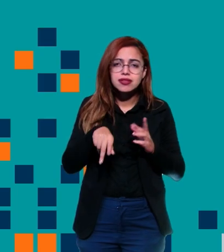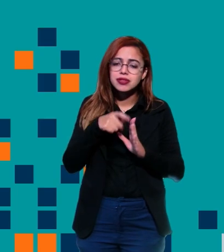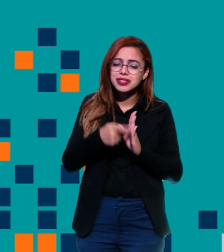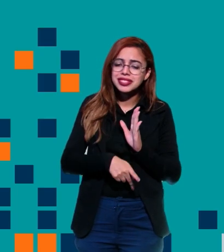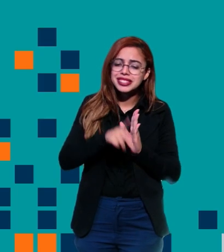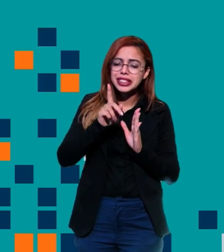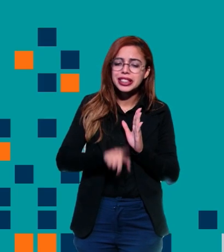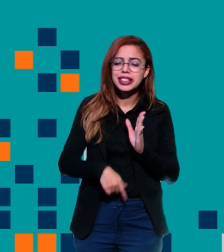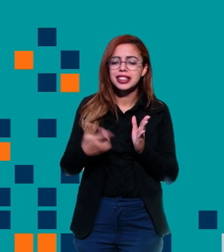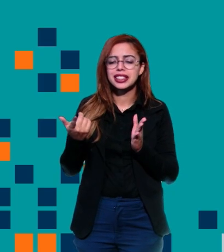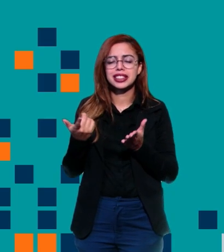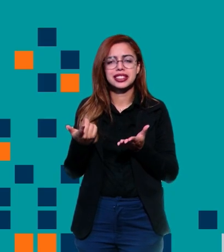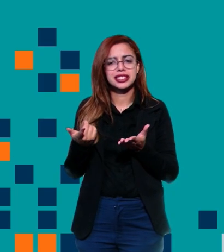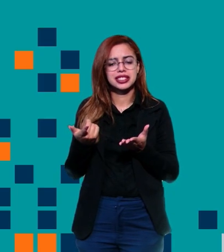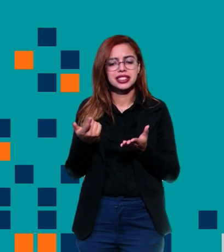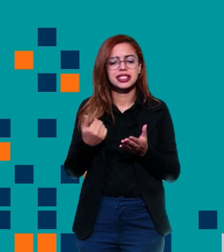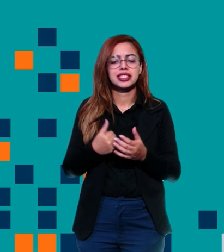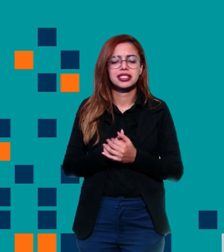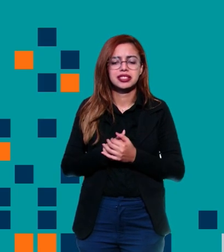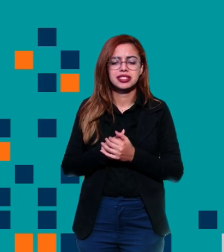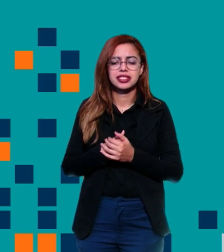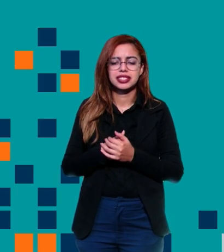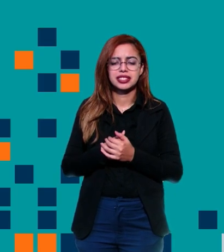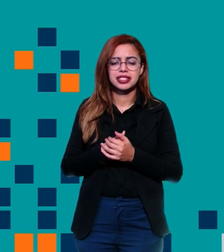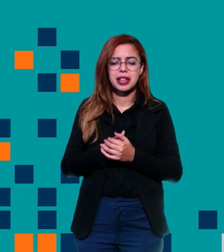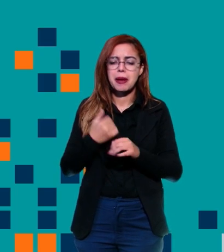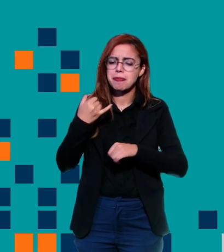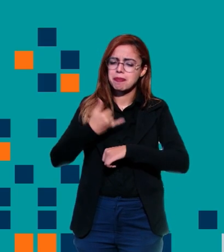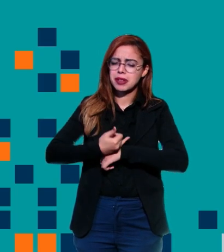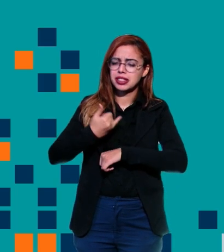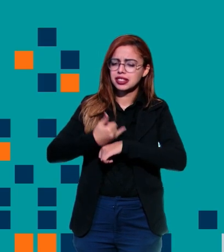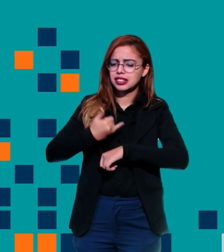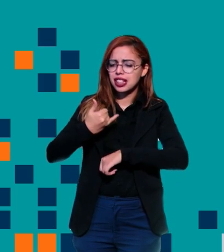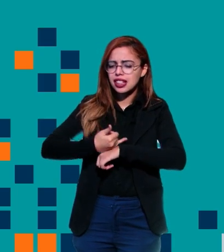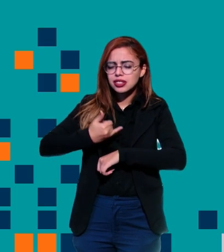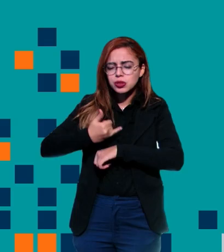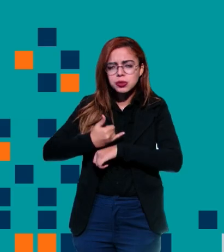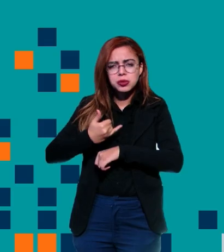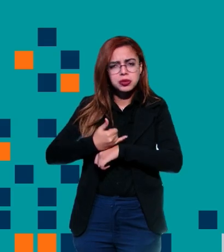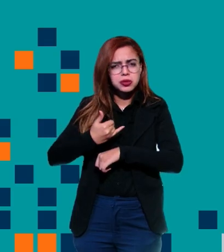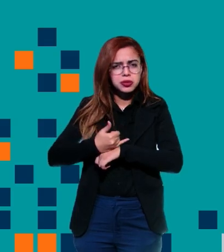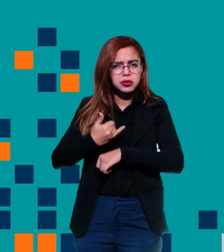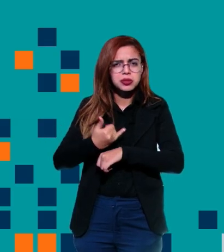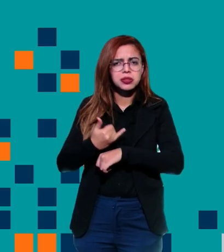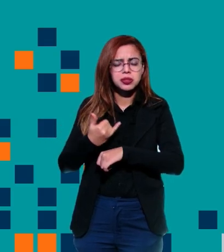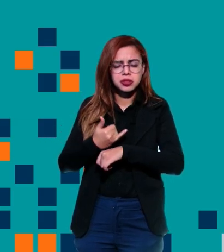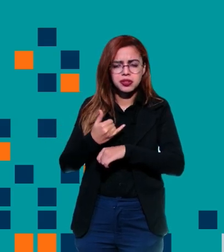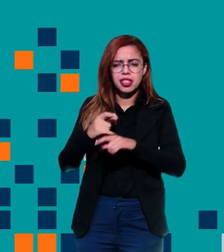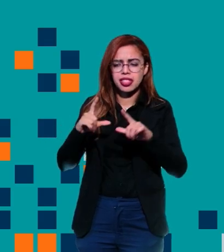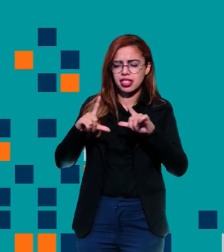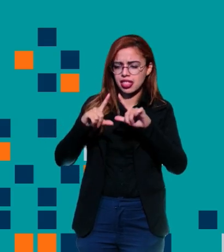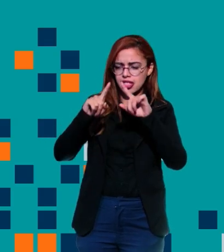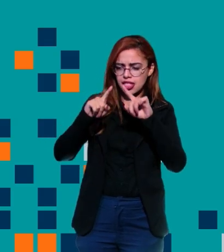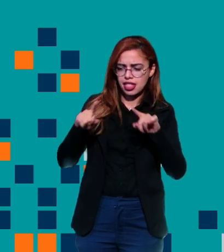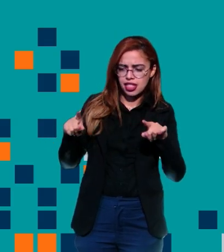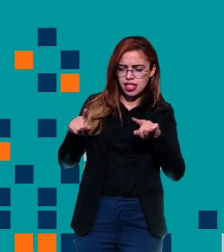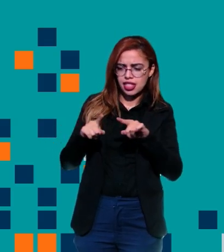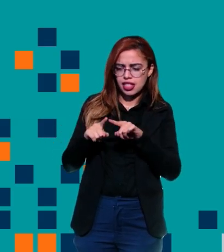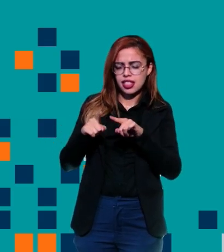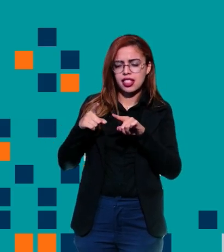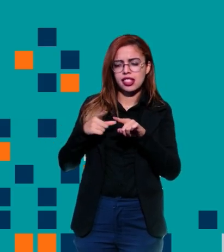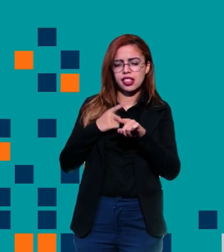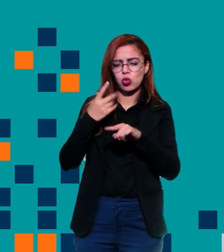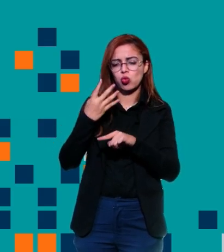ele é todo... É um triângulo metálico, né, uma treliça metálica, e ele é todo apoiado em 4 empenas de